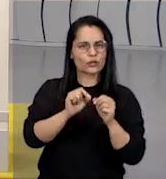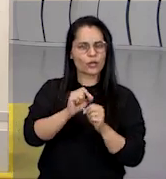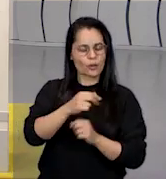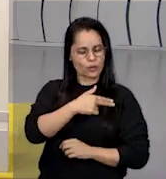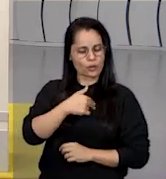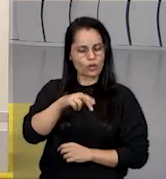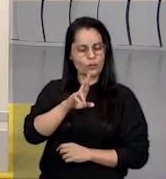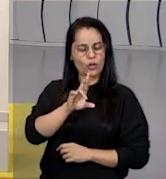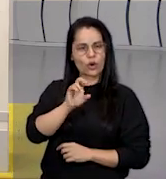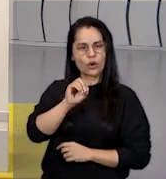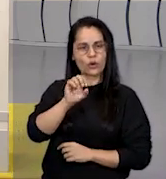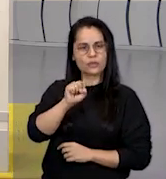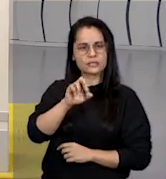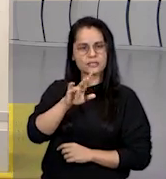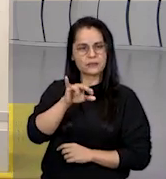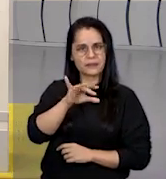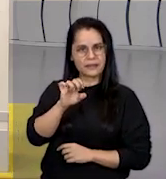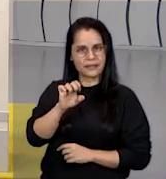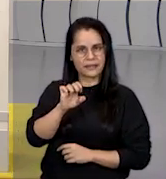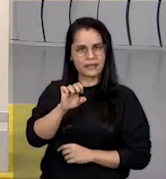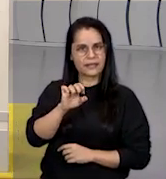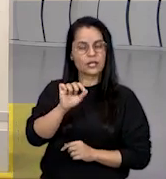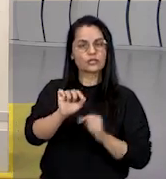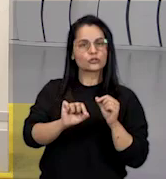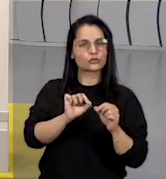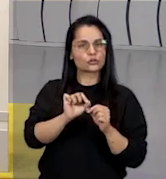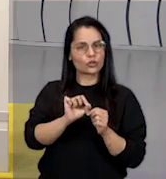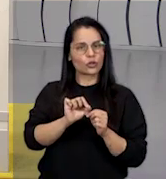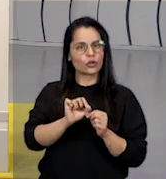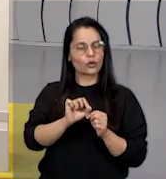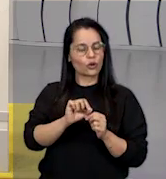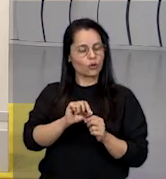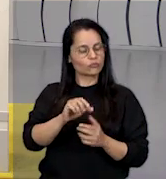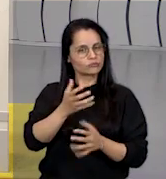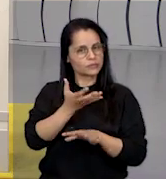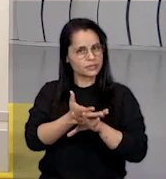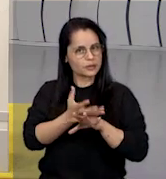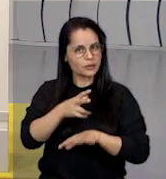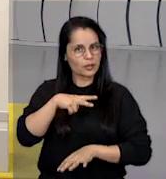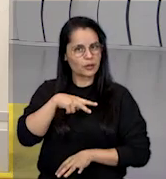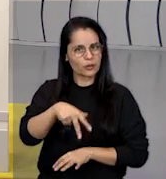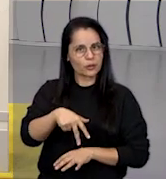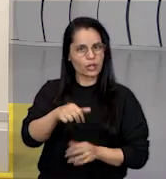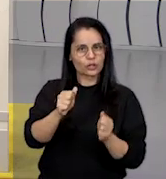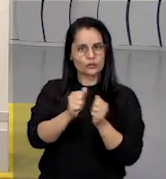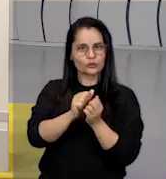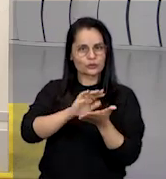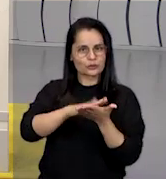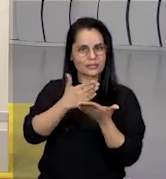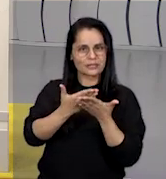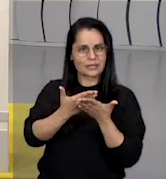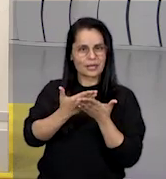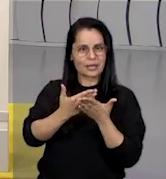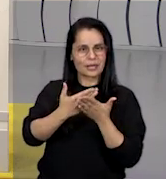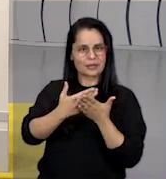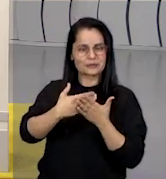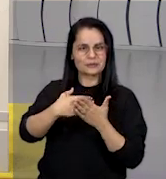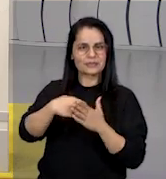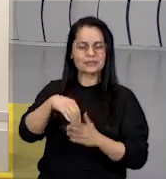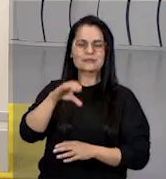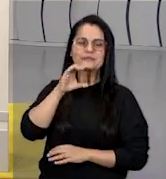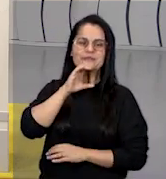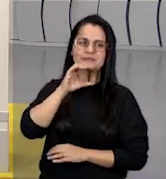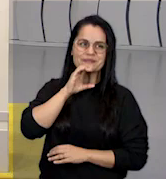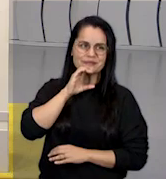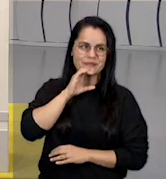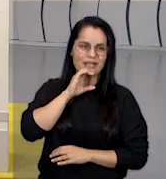nome é Rosimeire, sou do componente curricular Língua Portuguesa. Estamos aqui com a nossa intérprete de Libras,